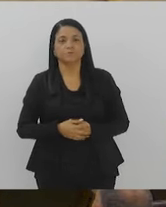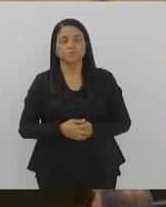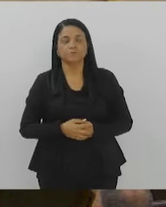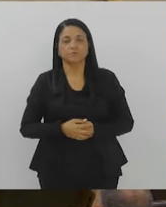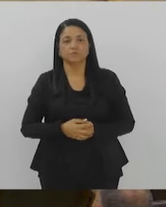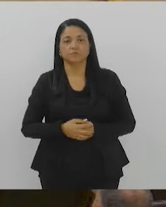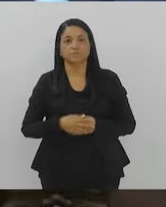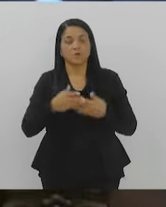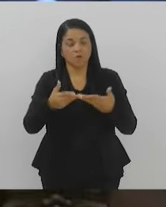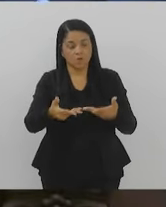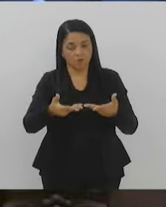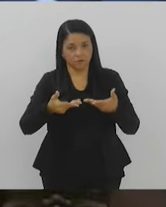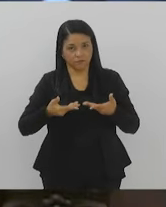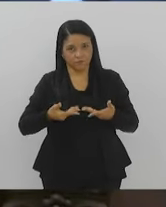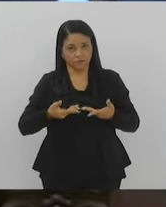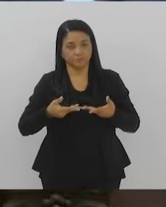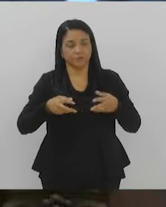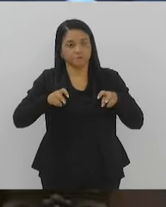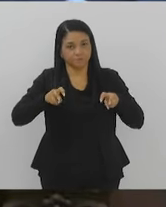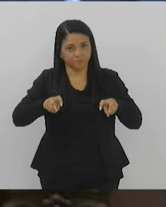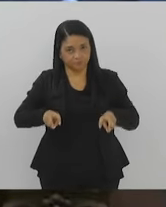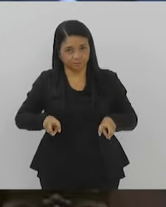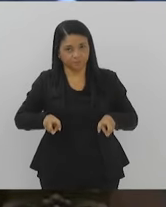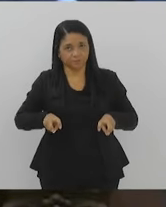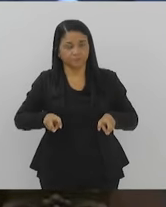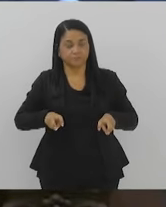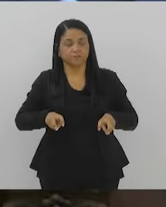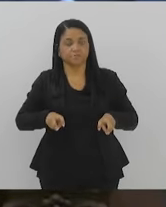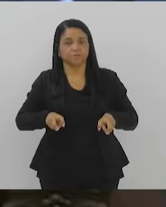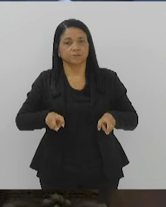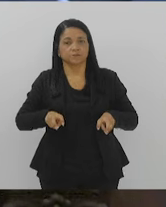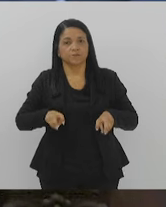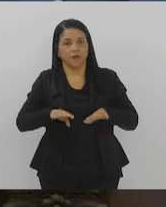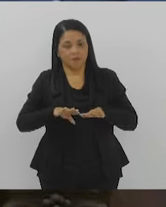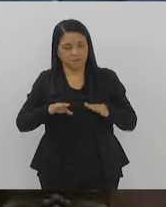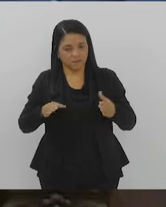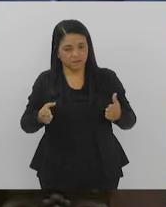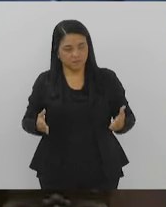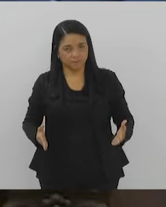Convido para compor a mesa o nosso